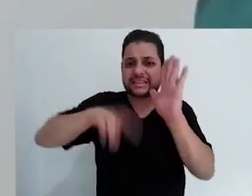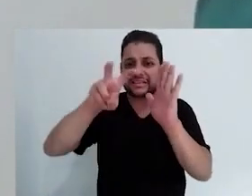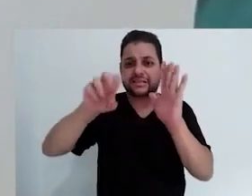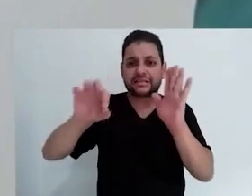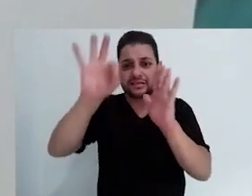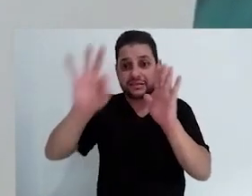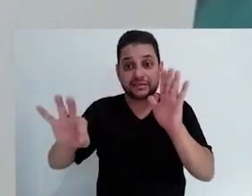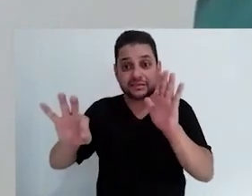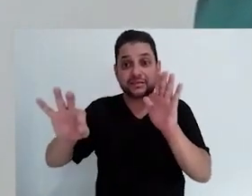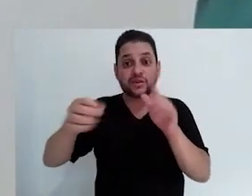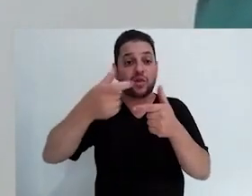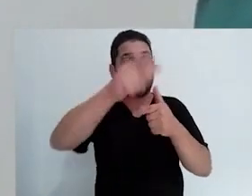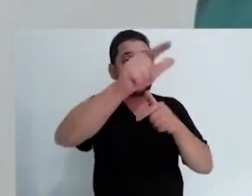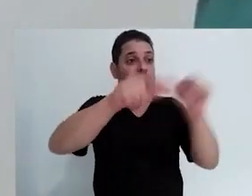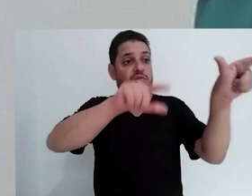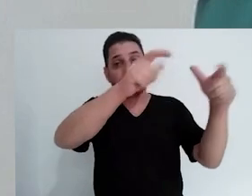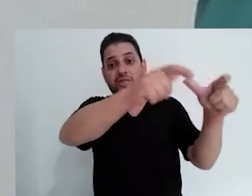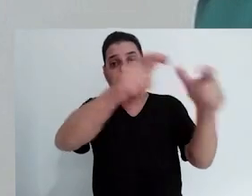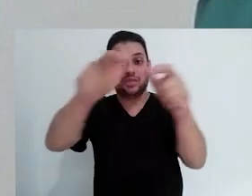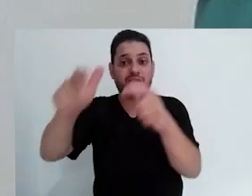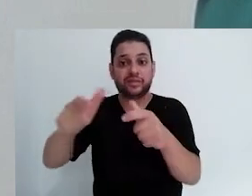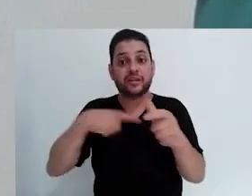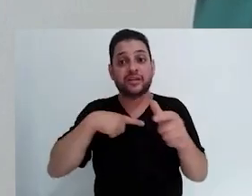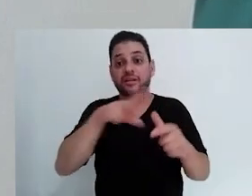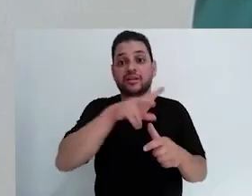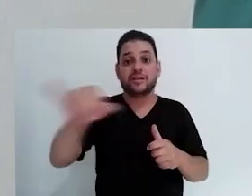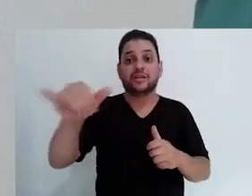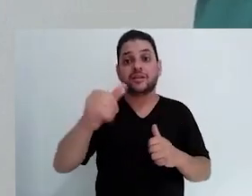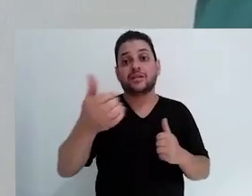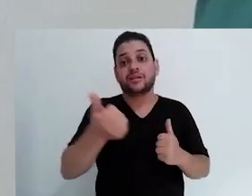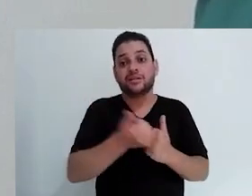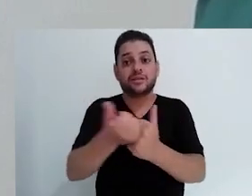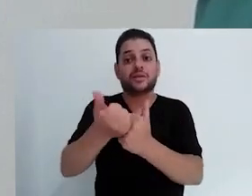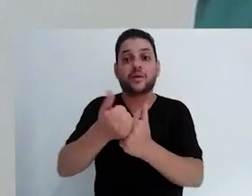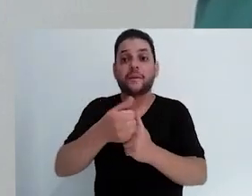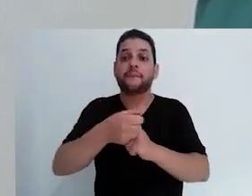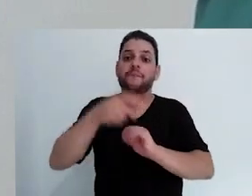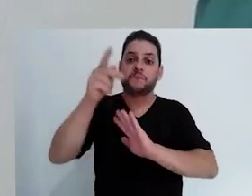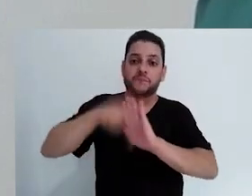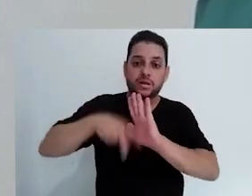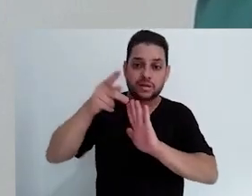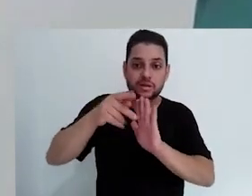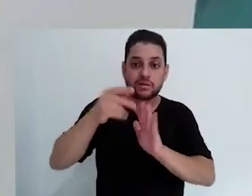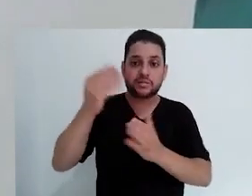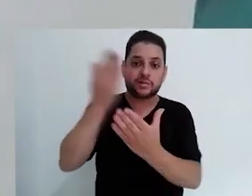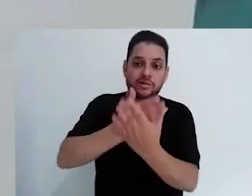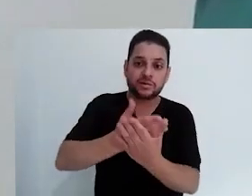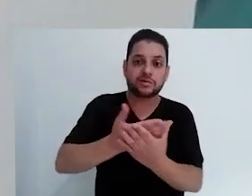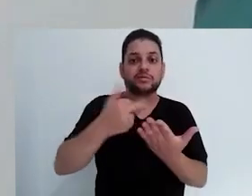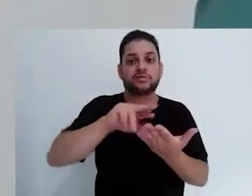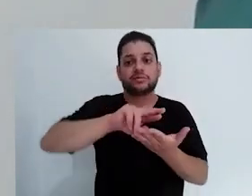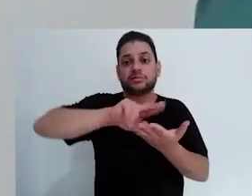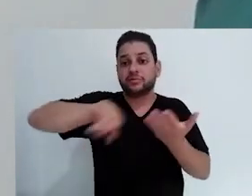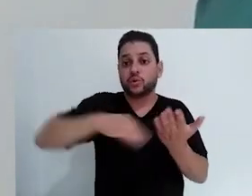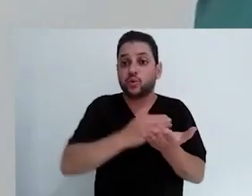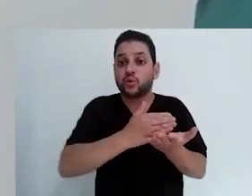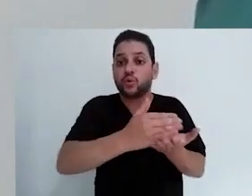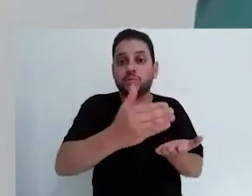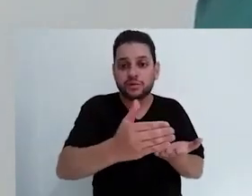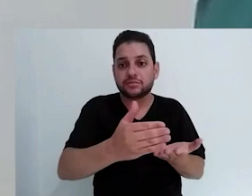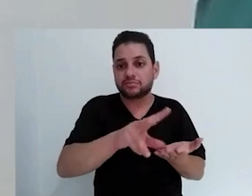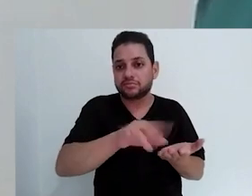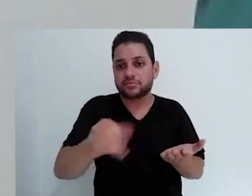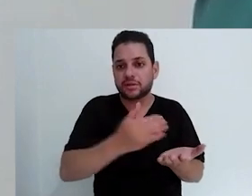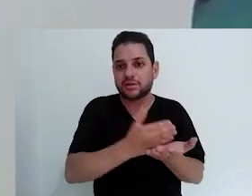unidades, e elas vão atuar em cooperação com os processos desde o início, usando a própria estrutura, a partir da